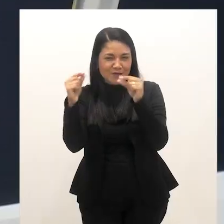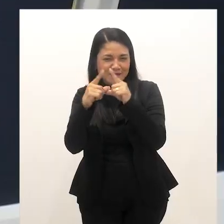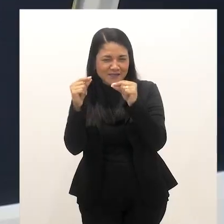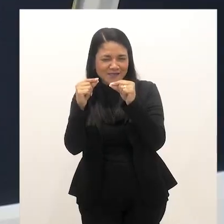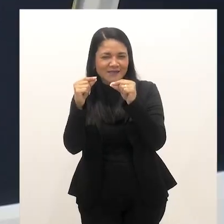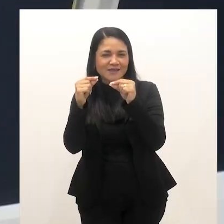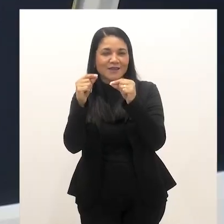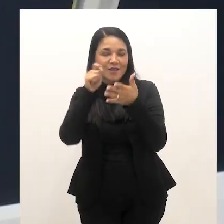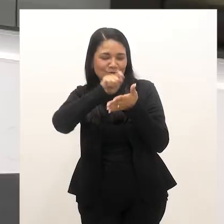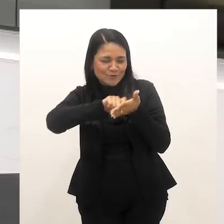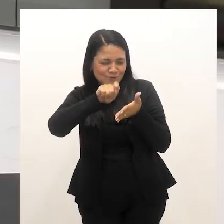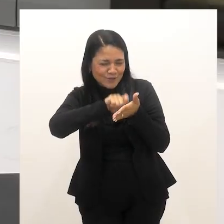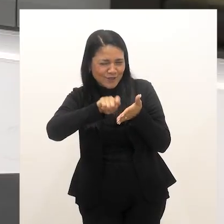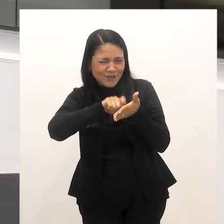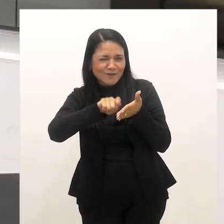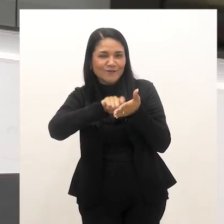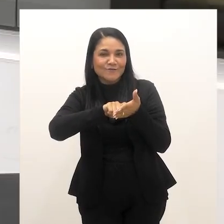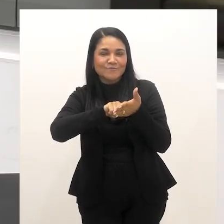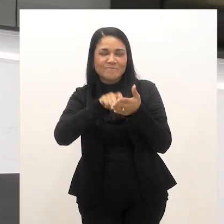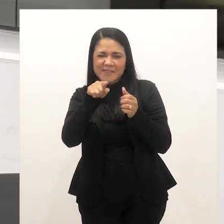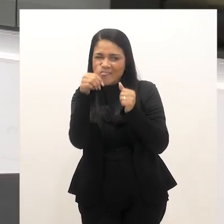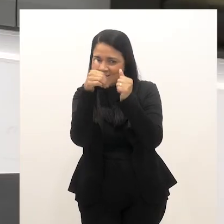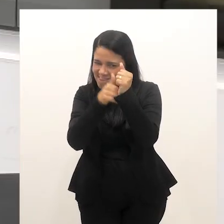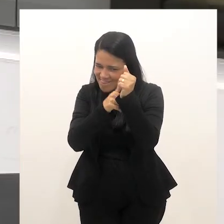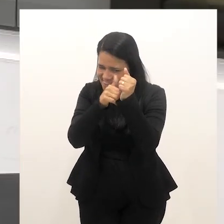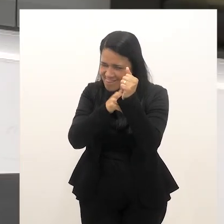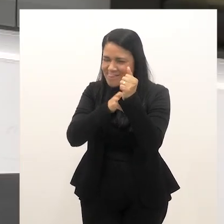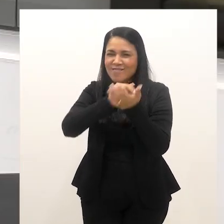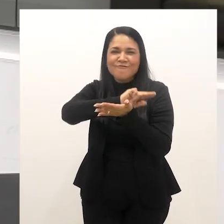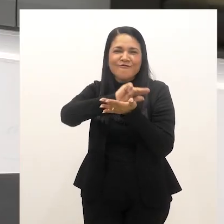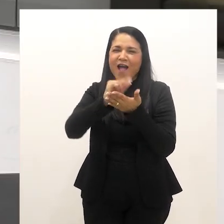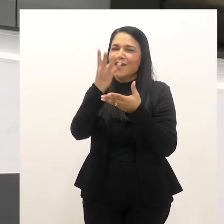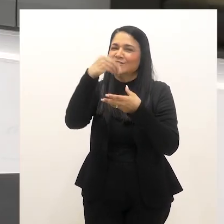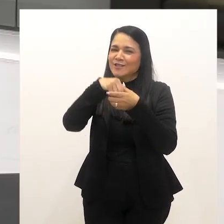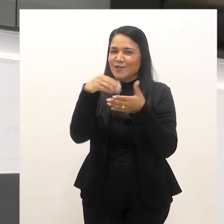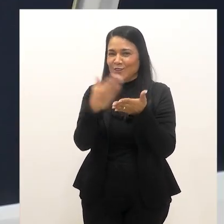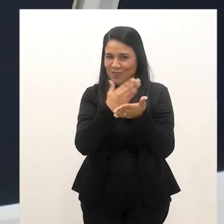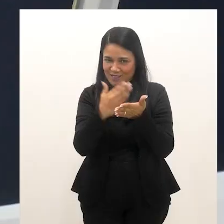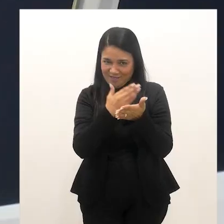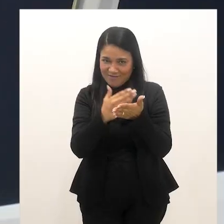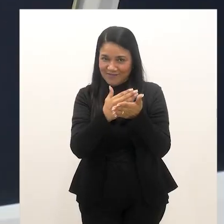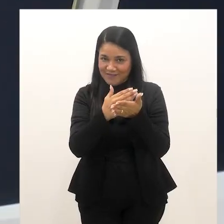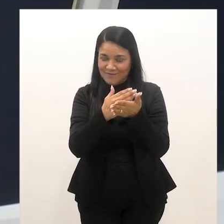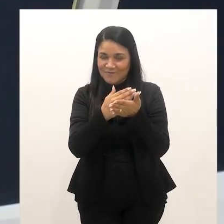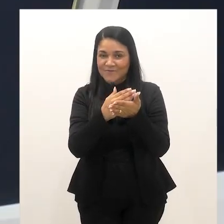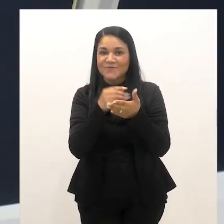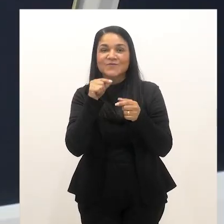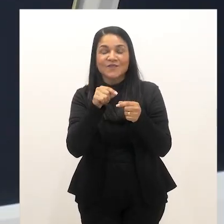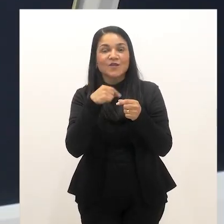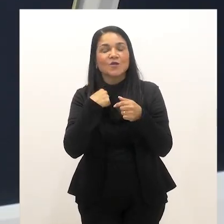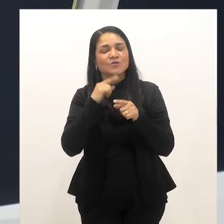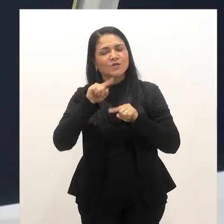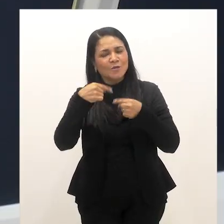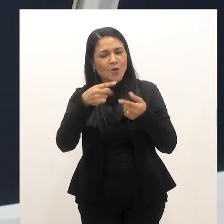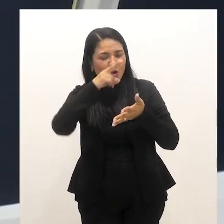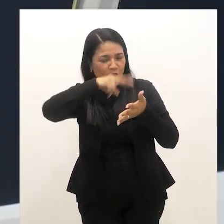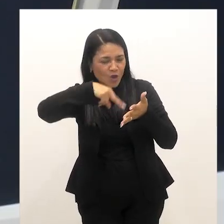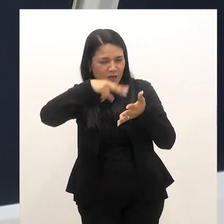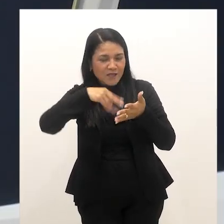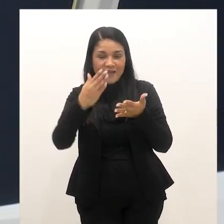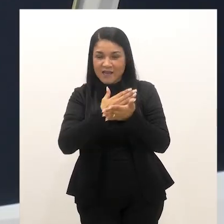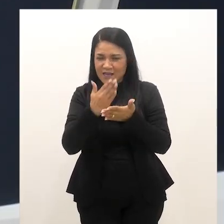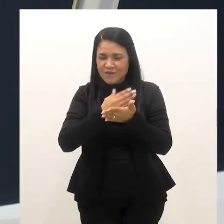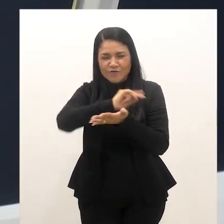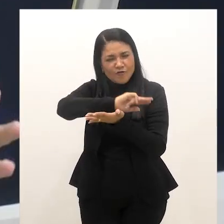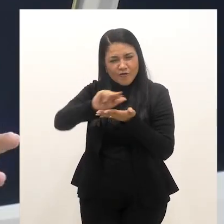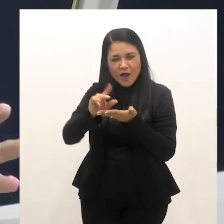brinco no livro. Sensacional. Haja mistério nesse livro também, né? E aí, assim, depois que eu li os